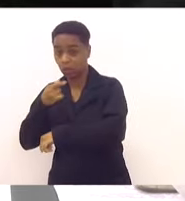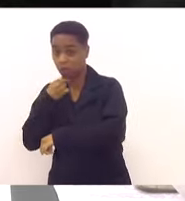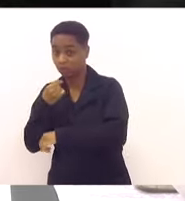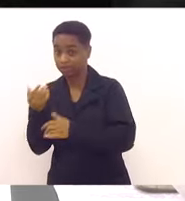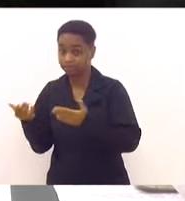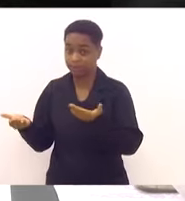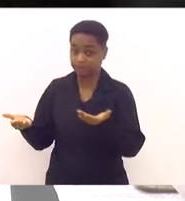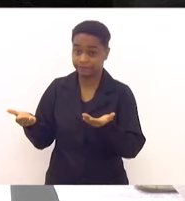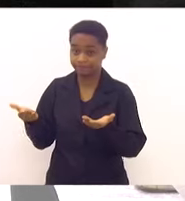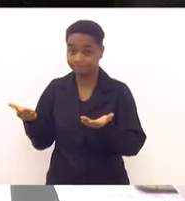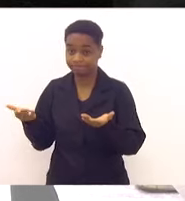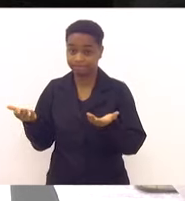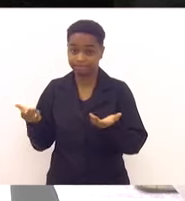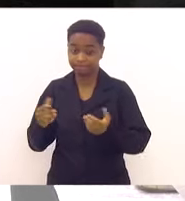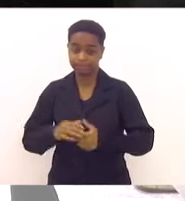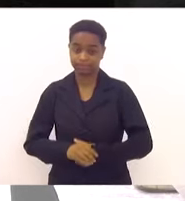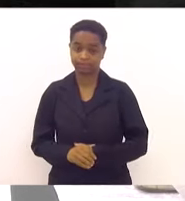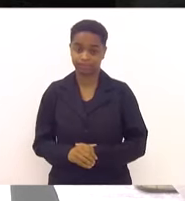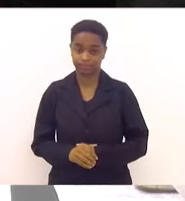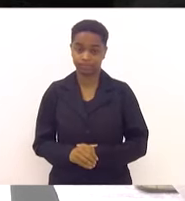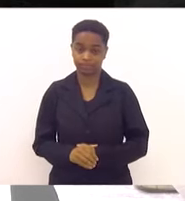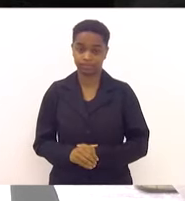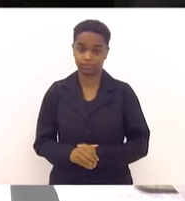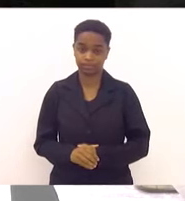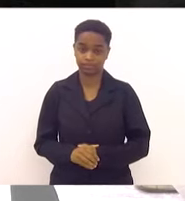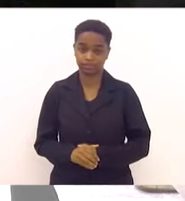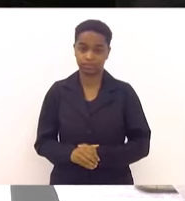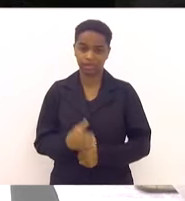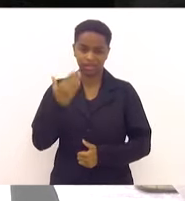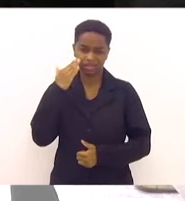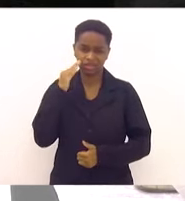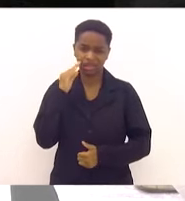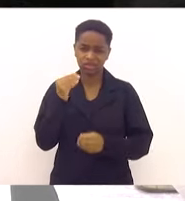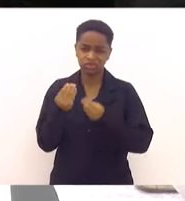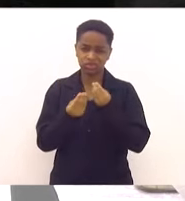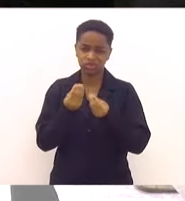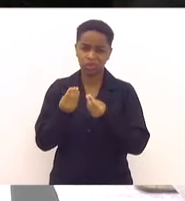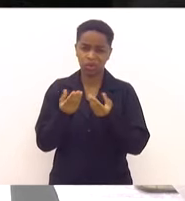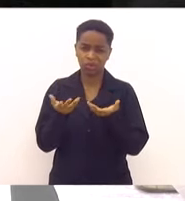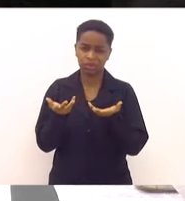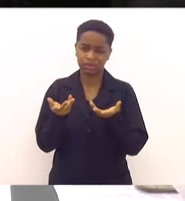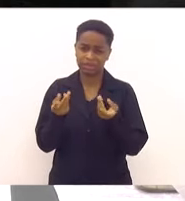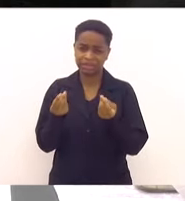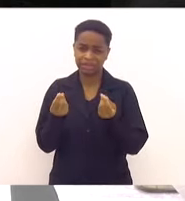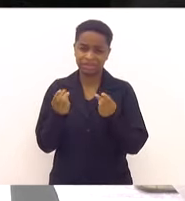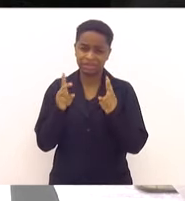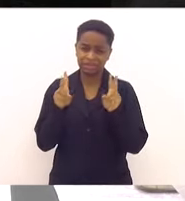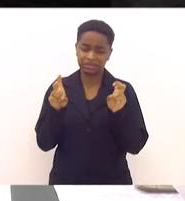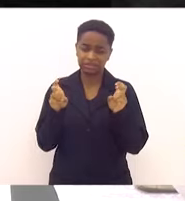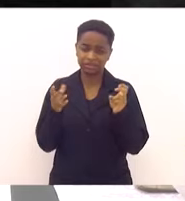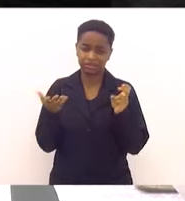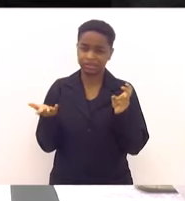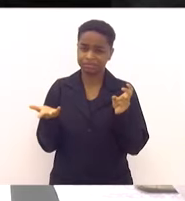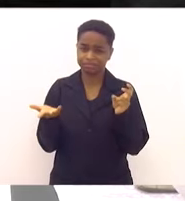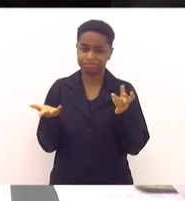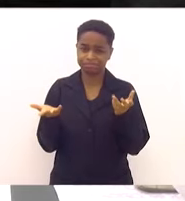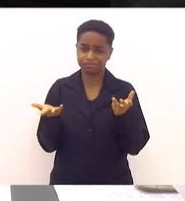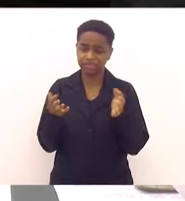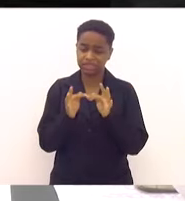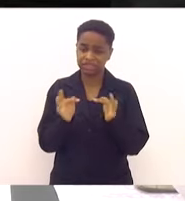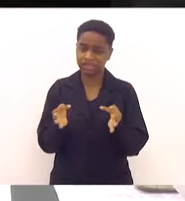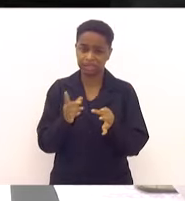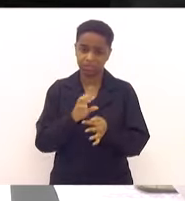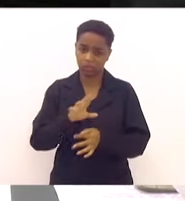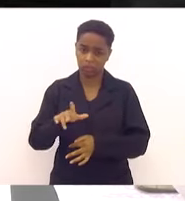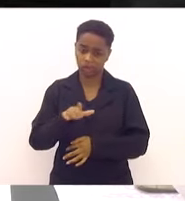homens, enfim... Você está entendendo como é que o processo... Isso não é um tema simples.